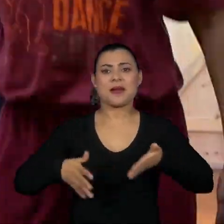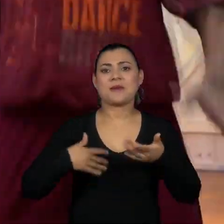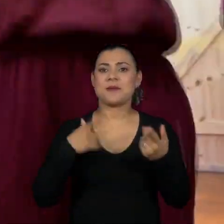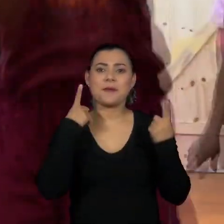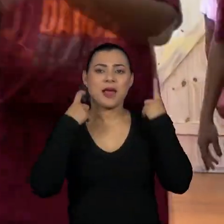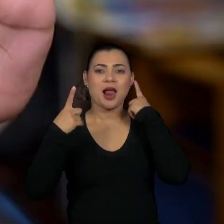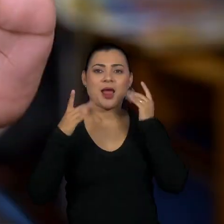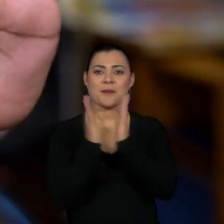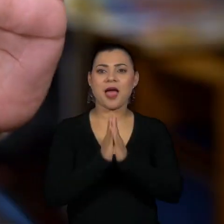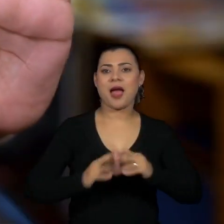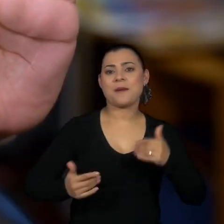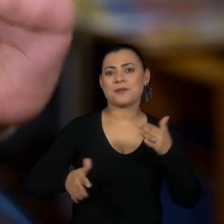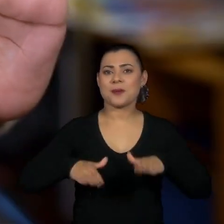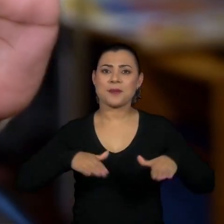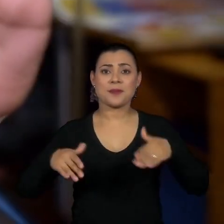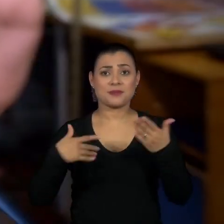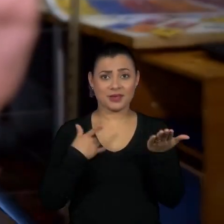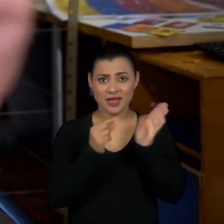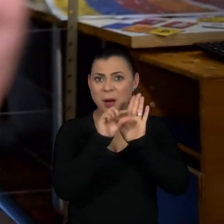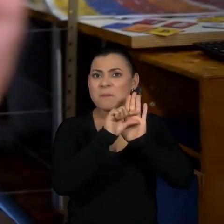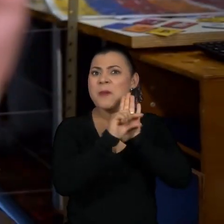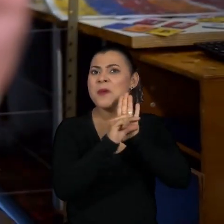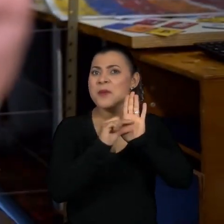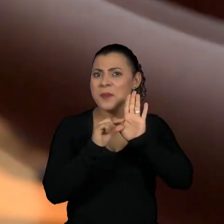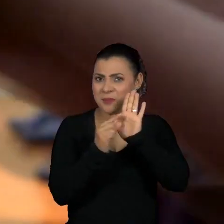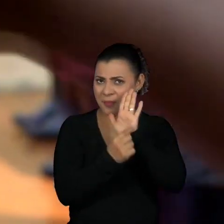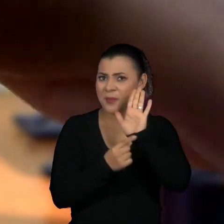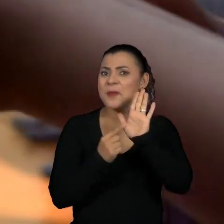Calo? Você acha que não tem?